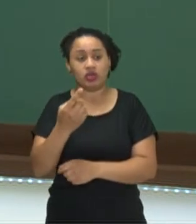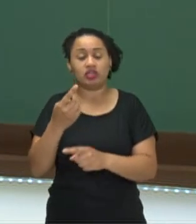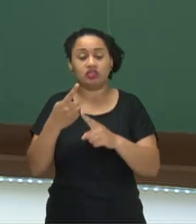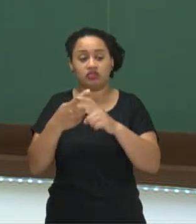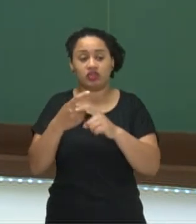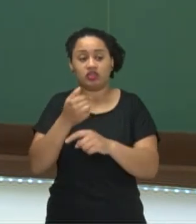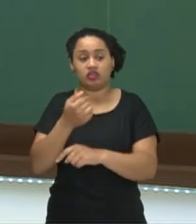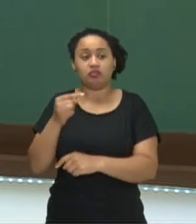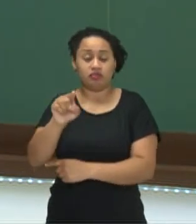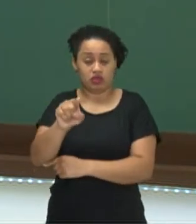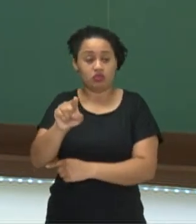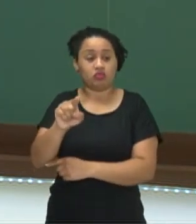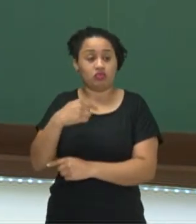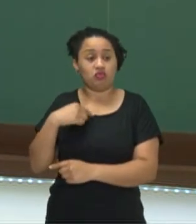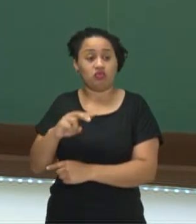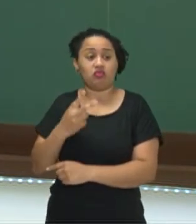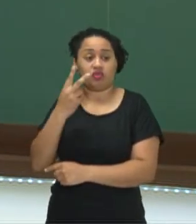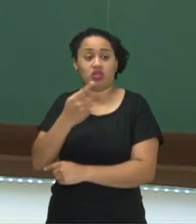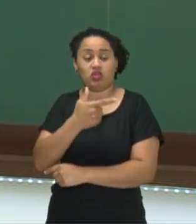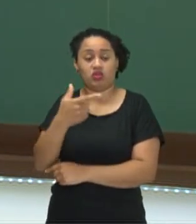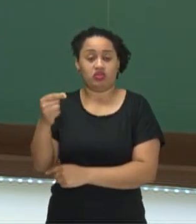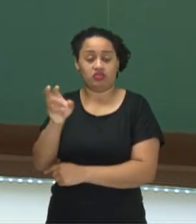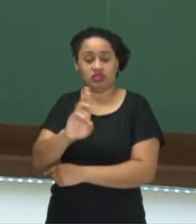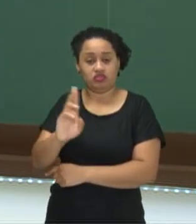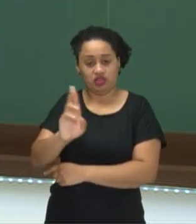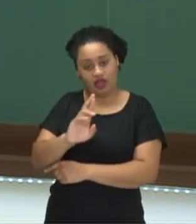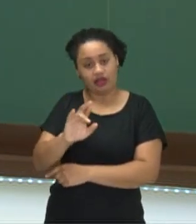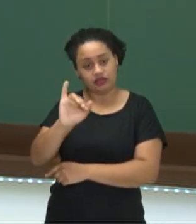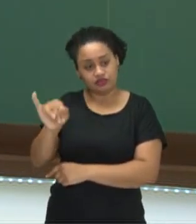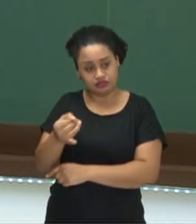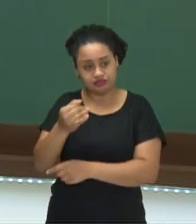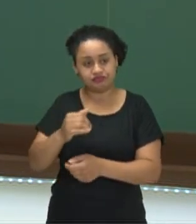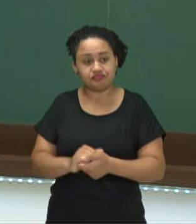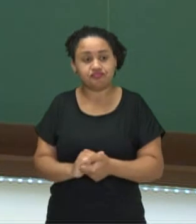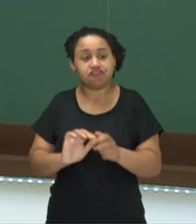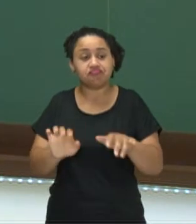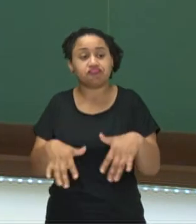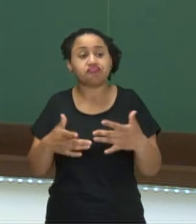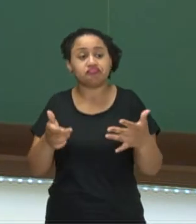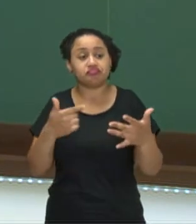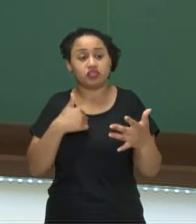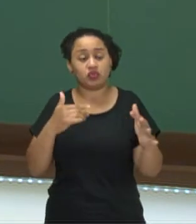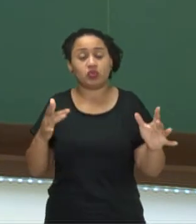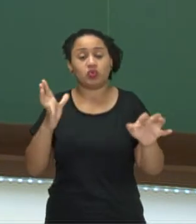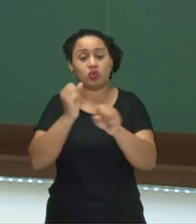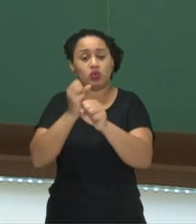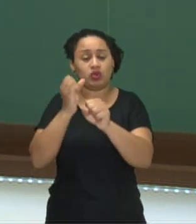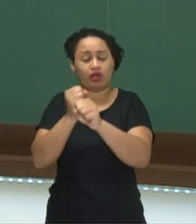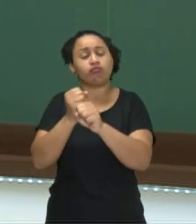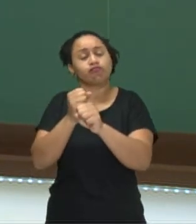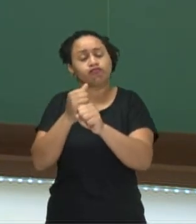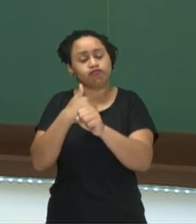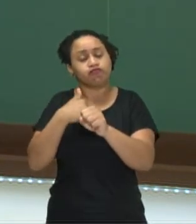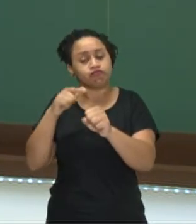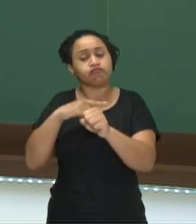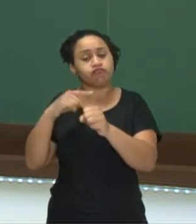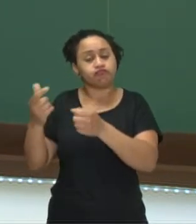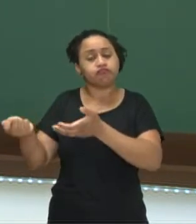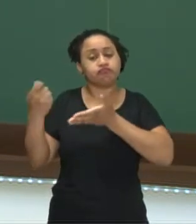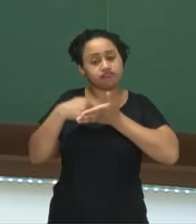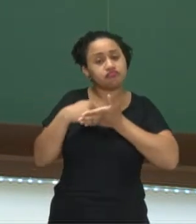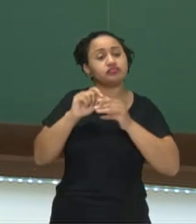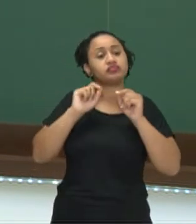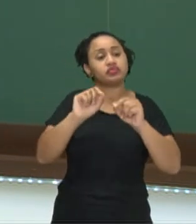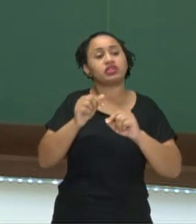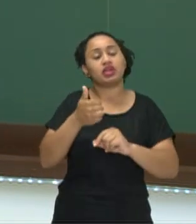vezes 1.000, que vai dar R$20 de juro, né? Então, o total que ela vai receber do vizinho vai